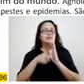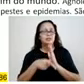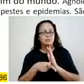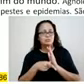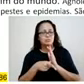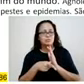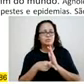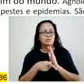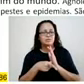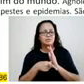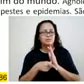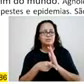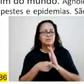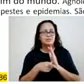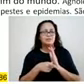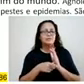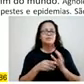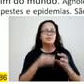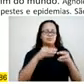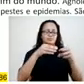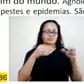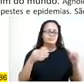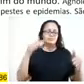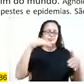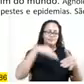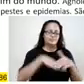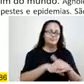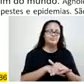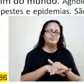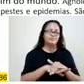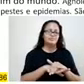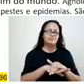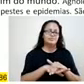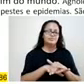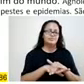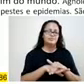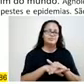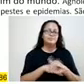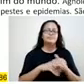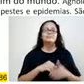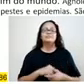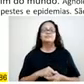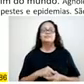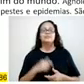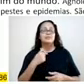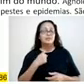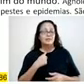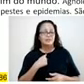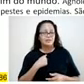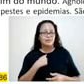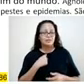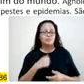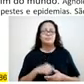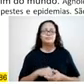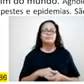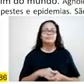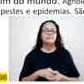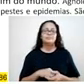valas eram preenchidas, outras eram cavadas. E eu, Agnolo de Tura, dito o